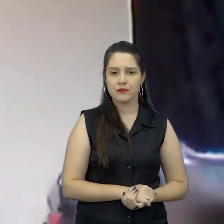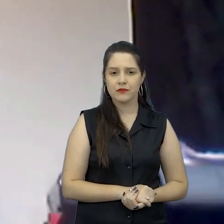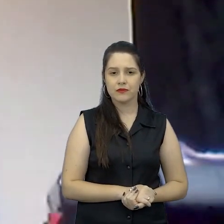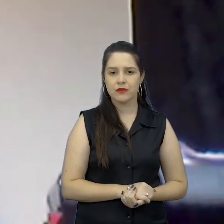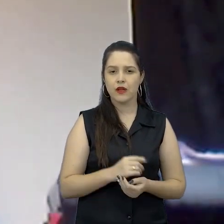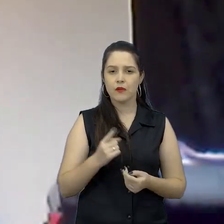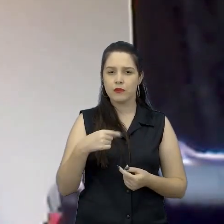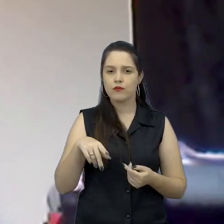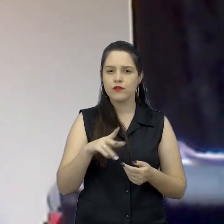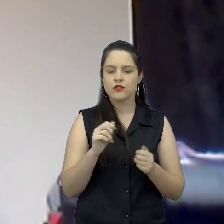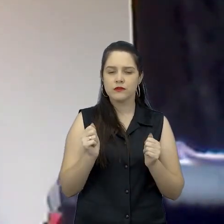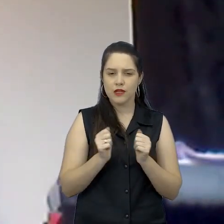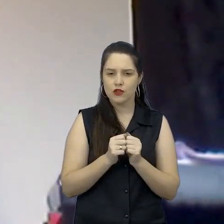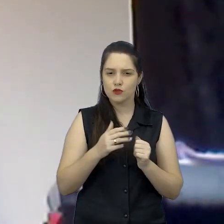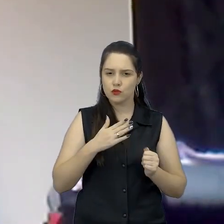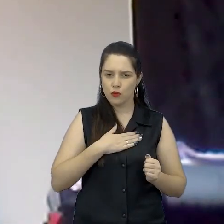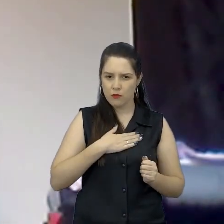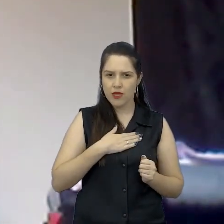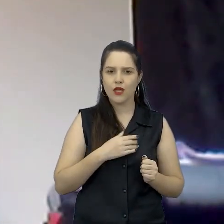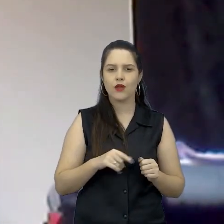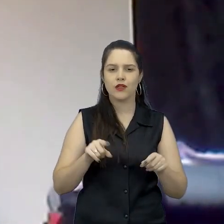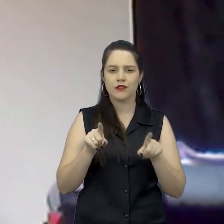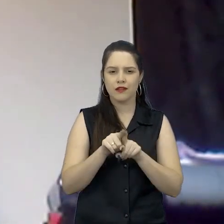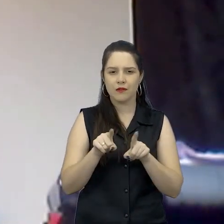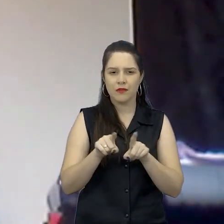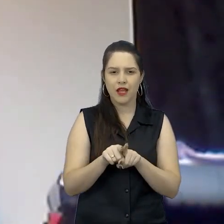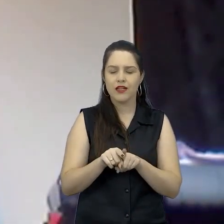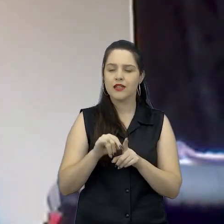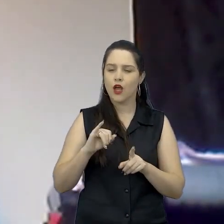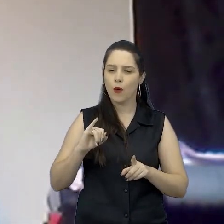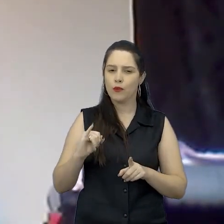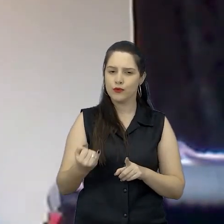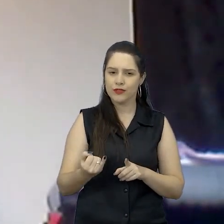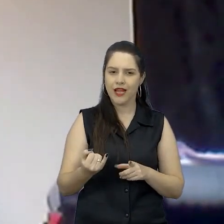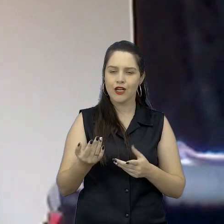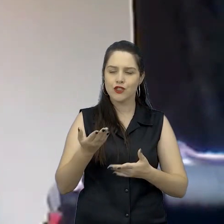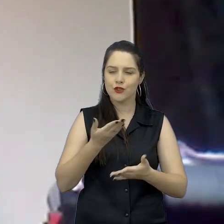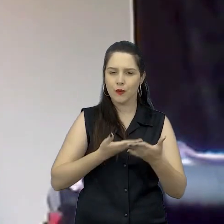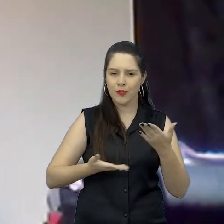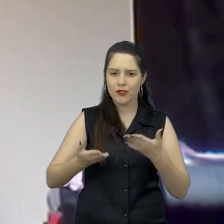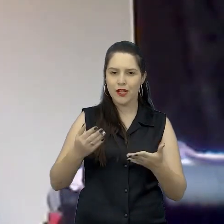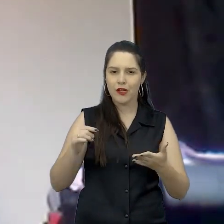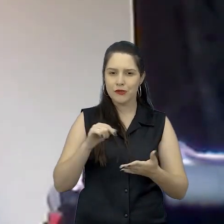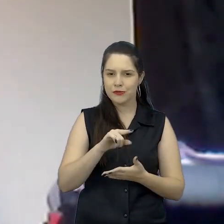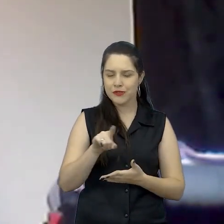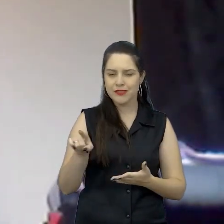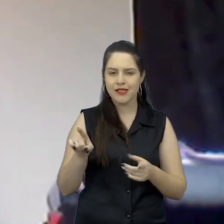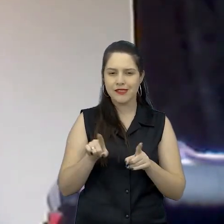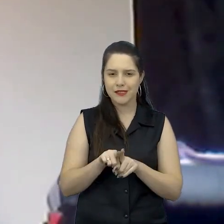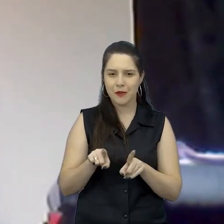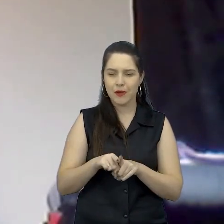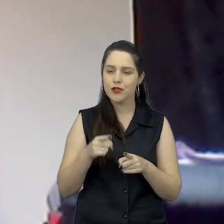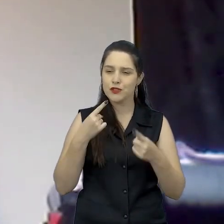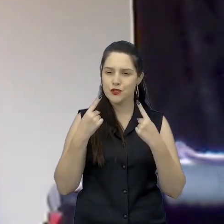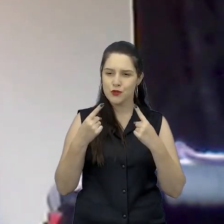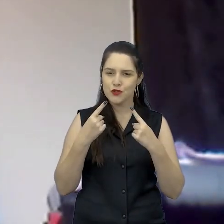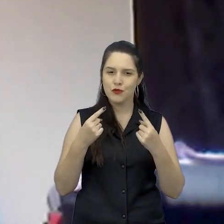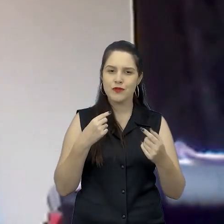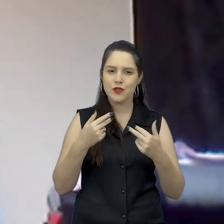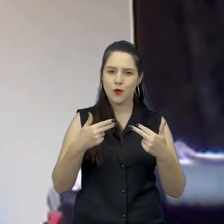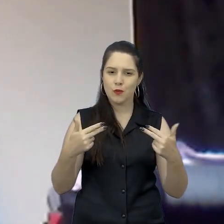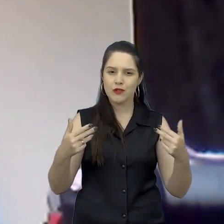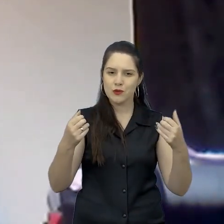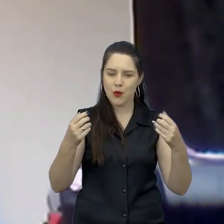por você estar aqui comigo, quero agradecer muito essa oportunidade de poder compartilhar alguns saberes, de discutir com vocês algumas coisas